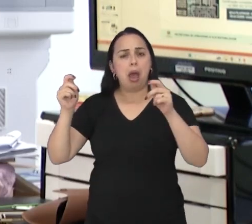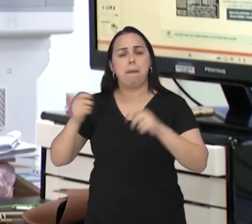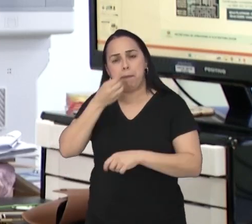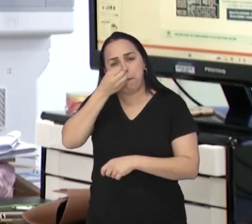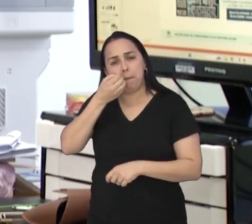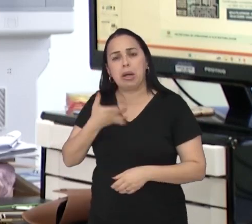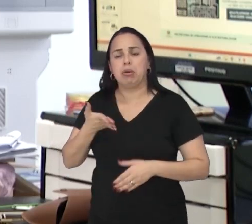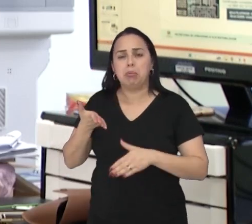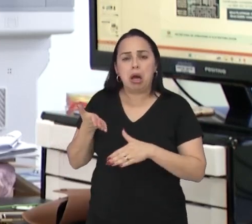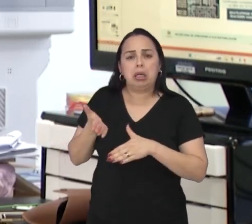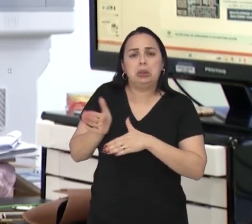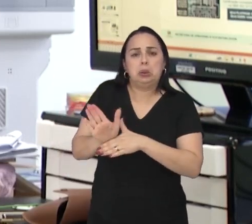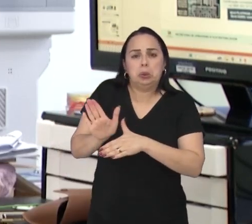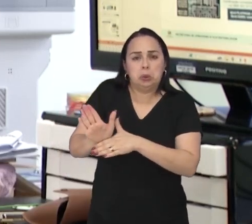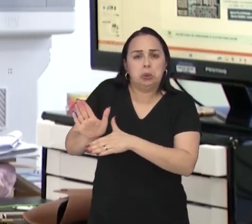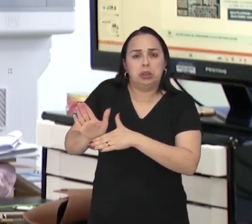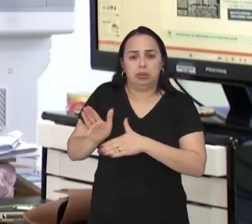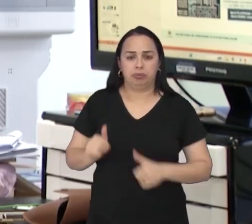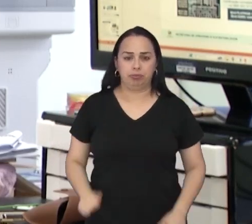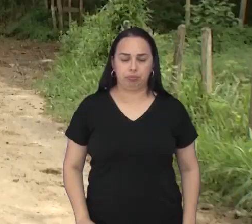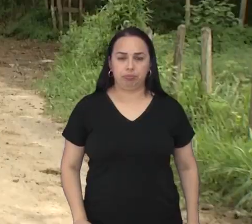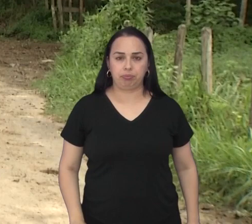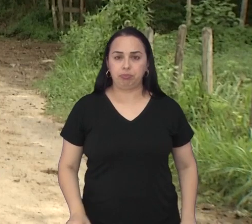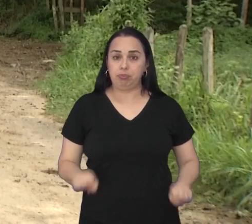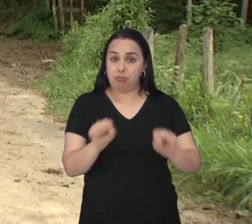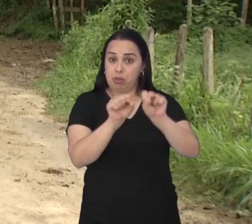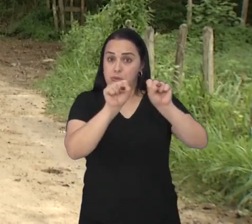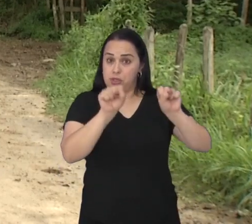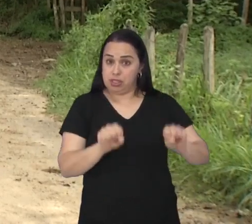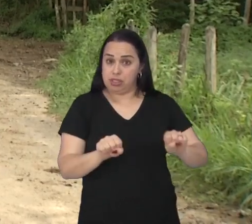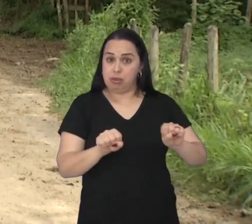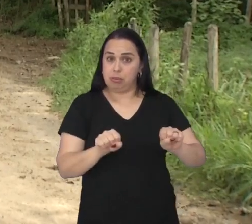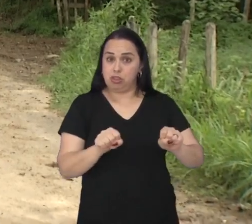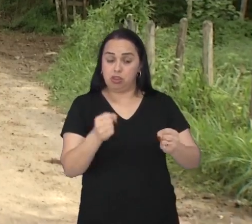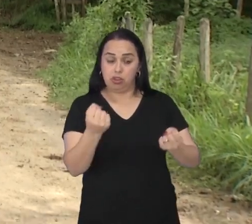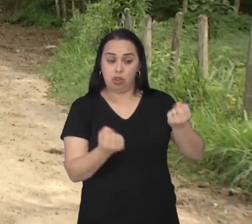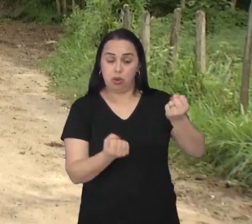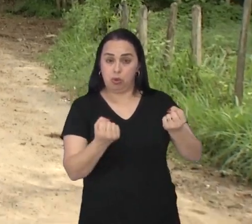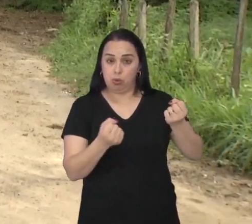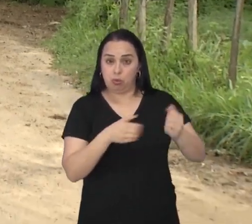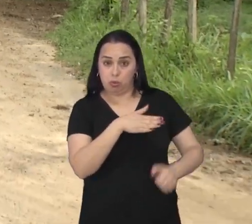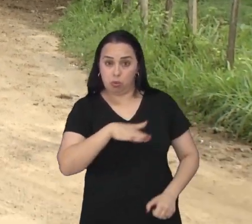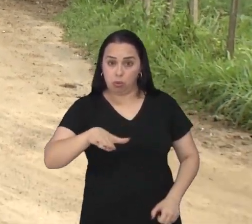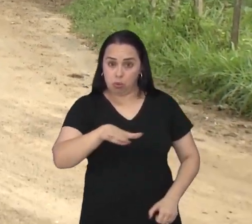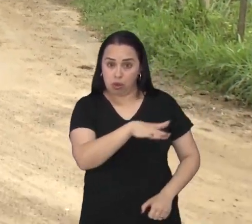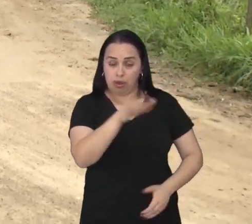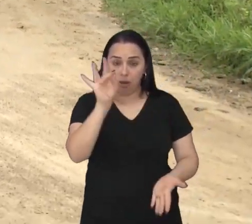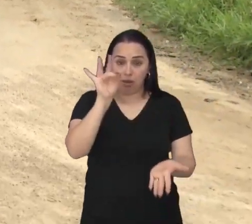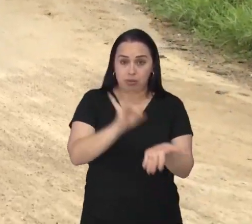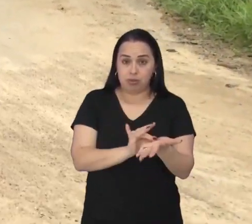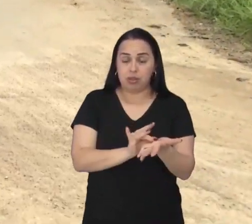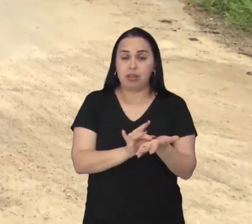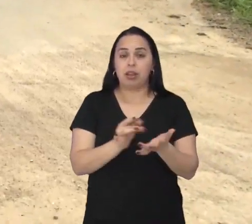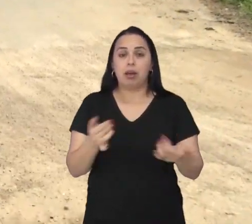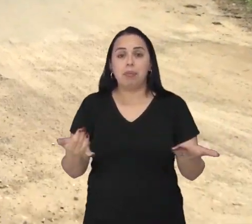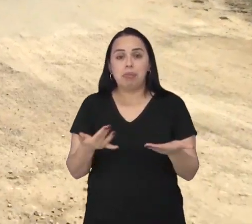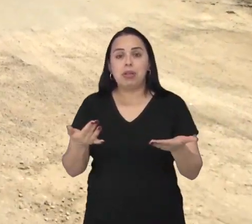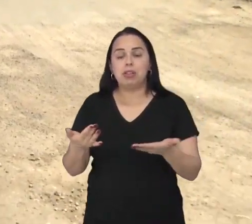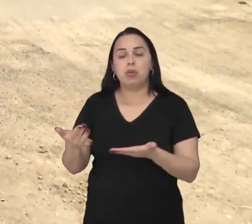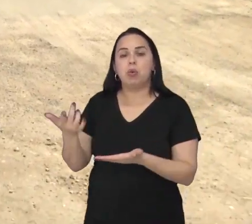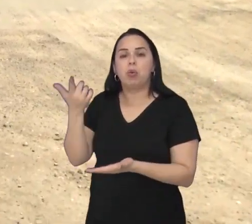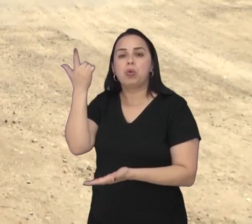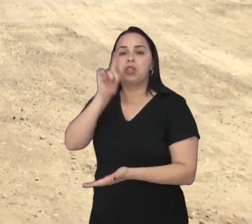se beneficiam agora de um sistema mapeado. O sistema viário rural também prevê critérios para a oficialização de